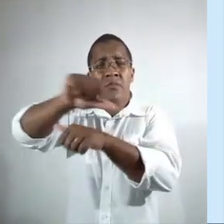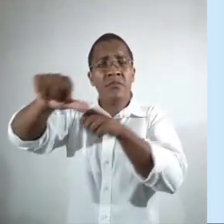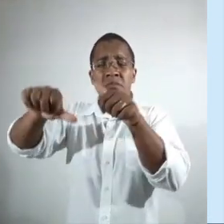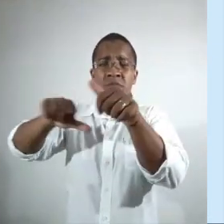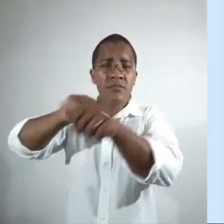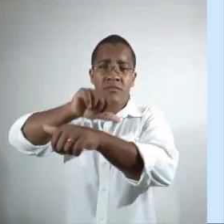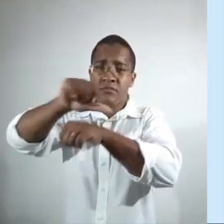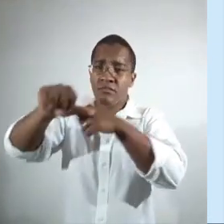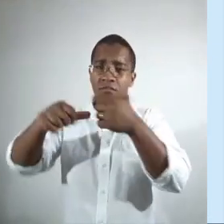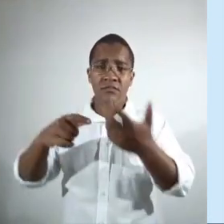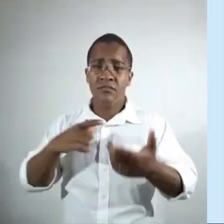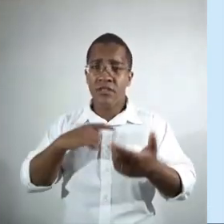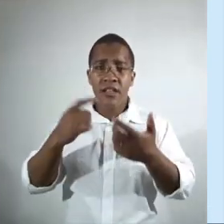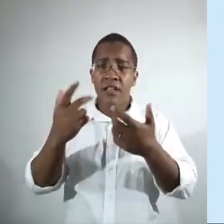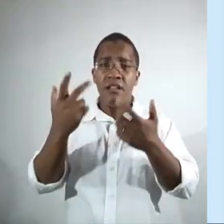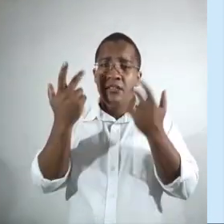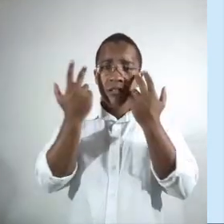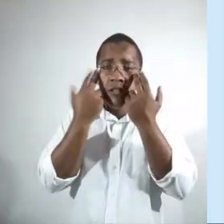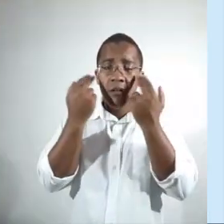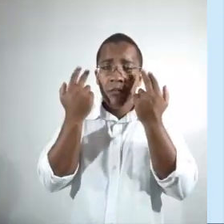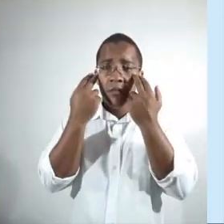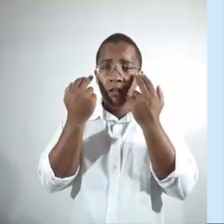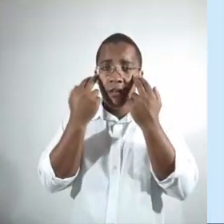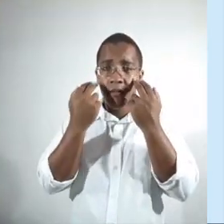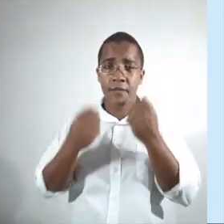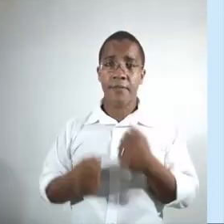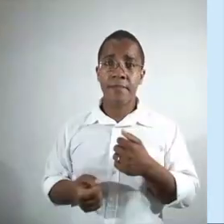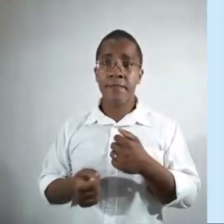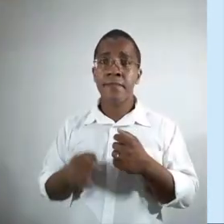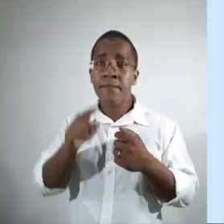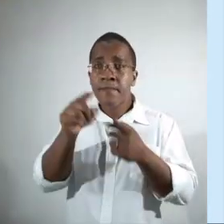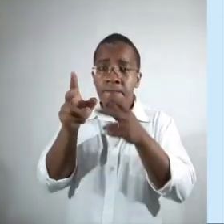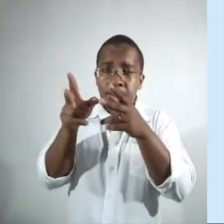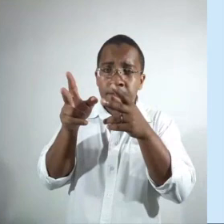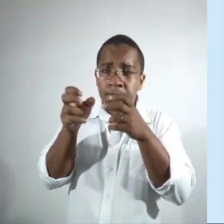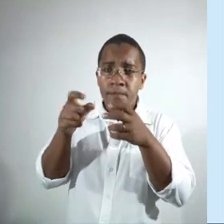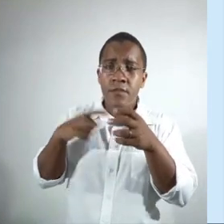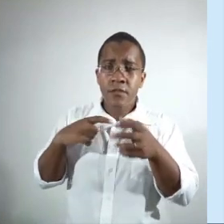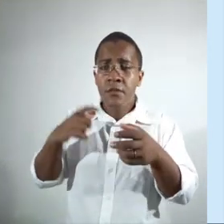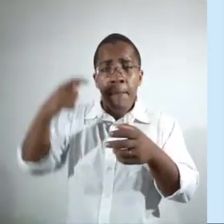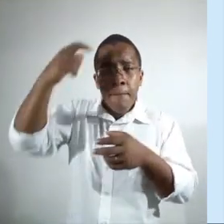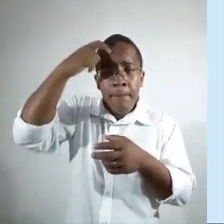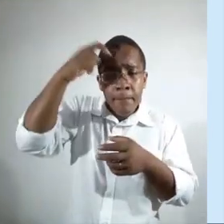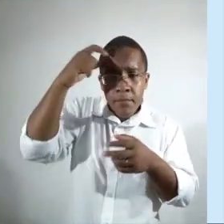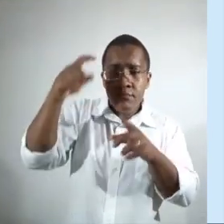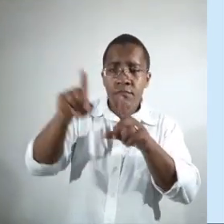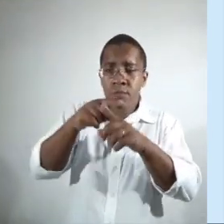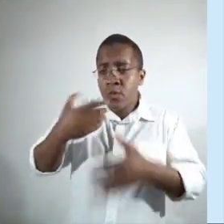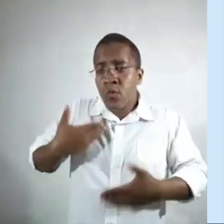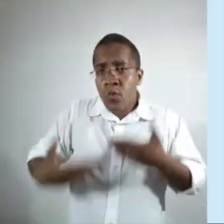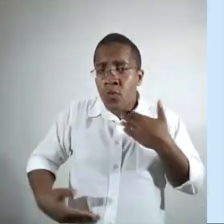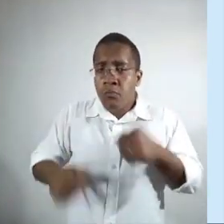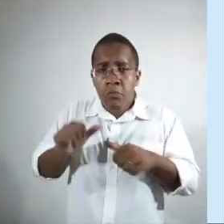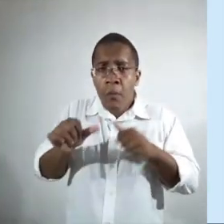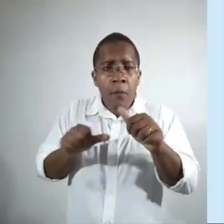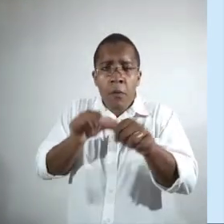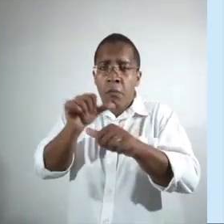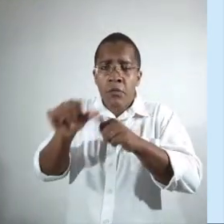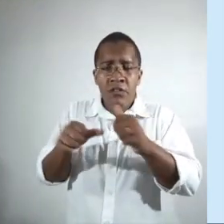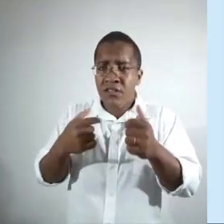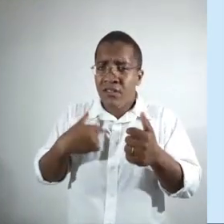seu comportamento, fazem com que, né, a sua mente, seu organismo reaja. Então vai ter